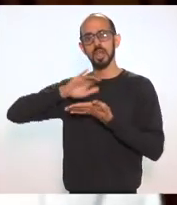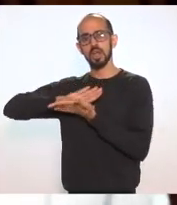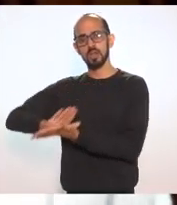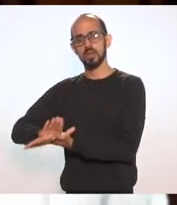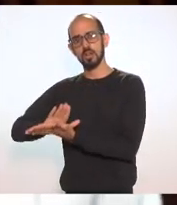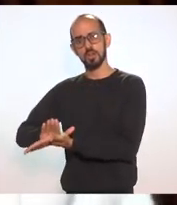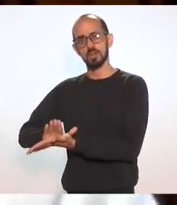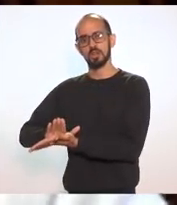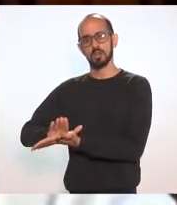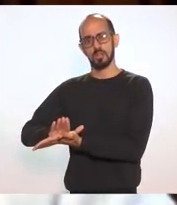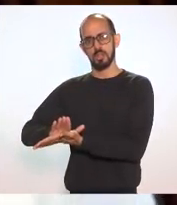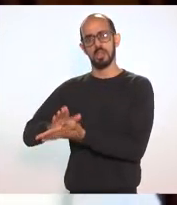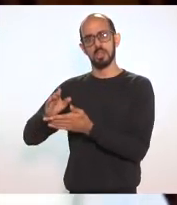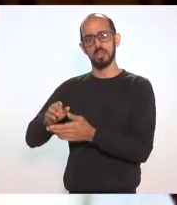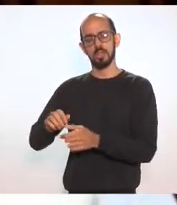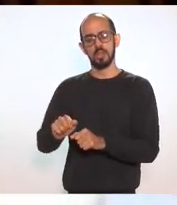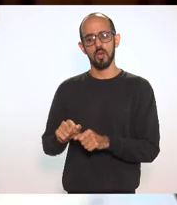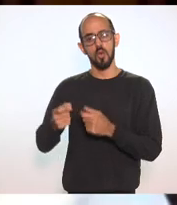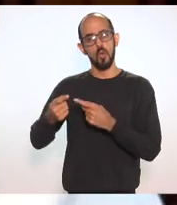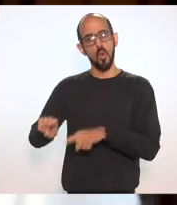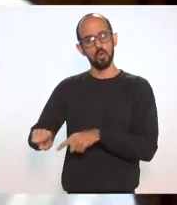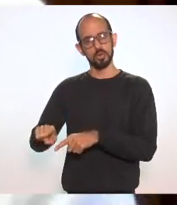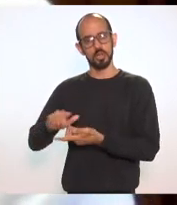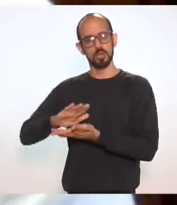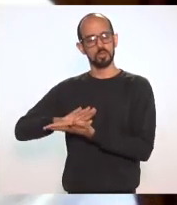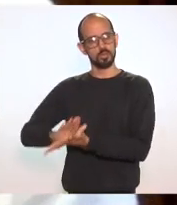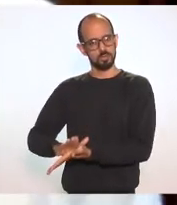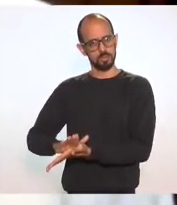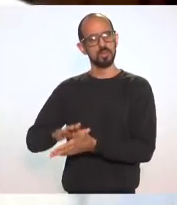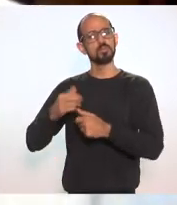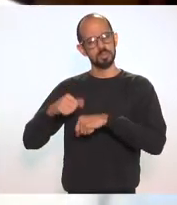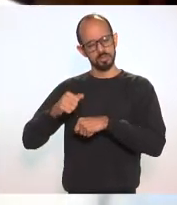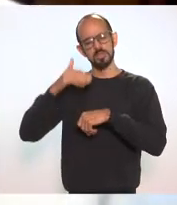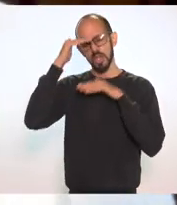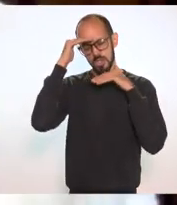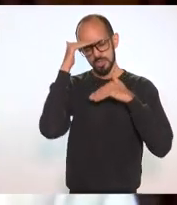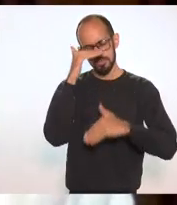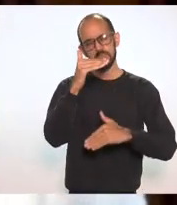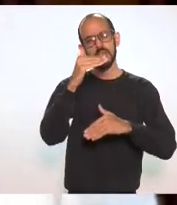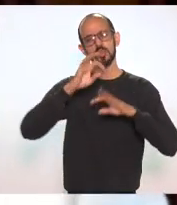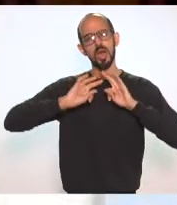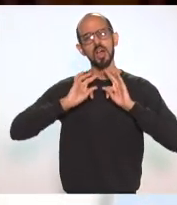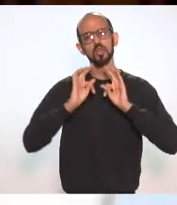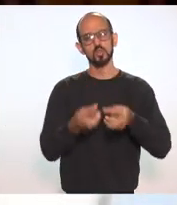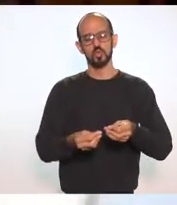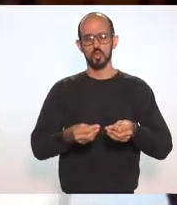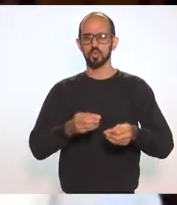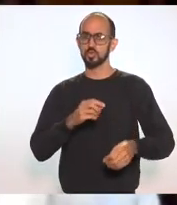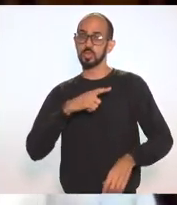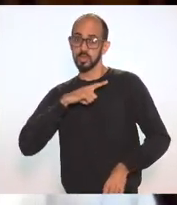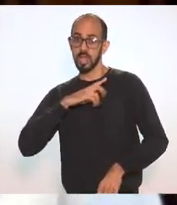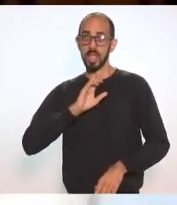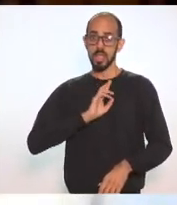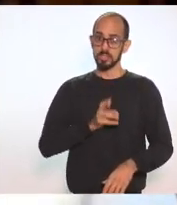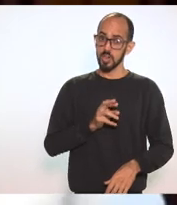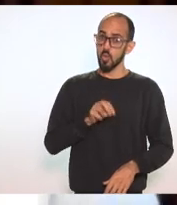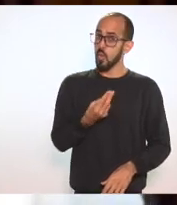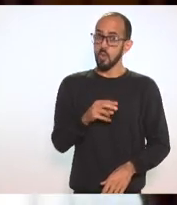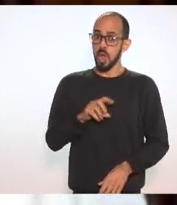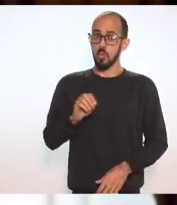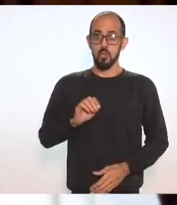deve ser respeitada por todas as pessoas, por todos os seres humanos, religiosos ou não. E dizer,